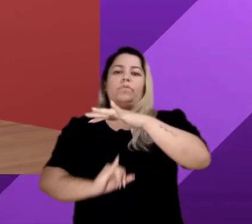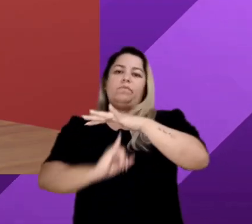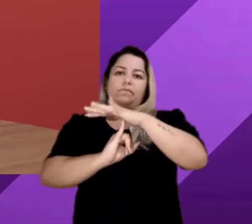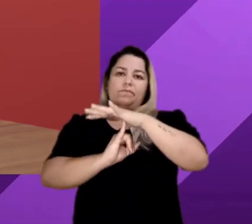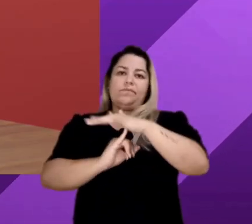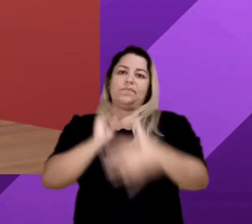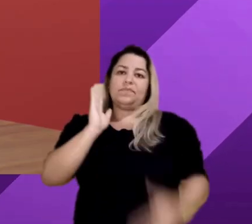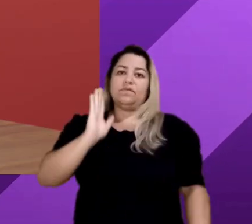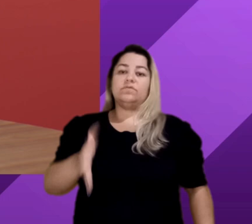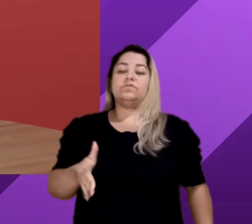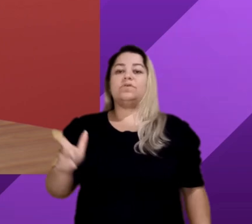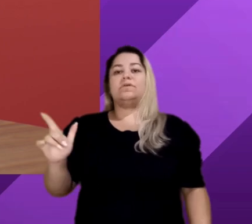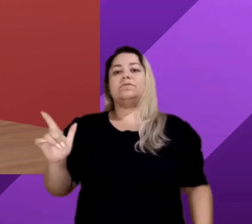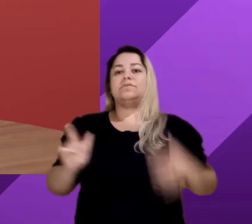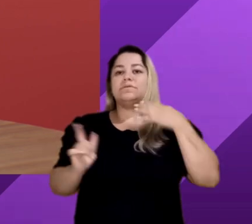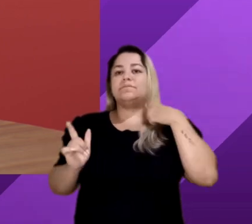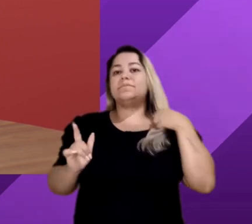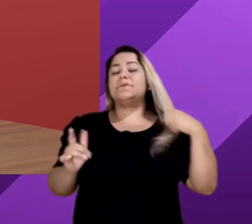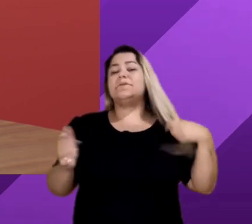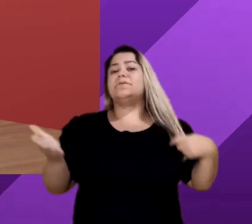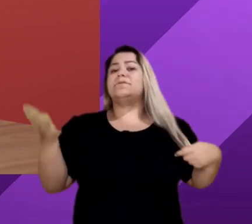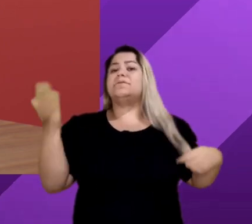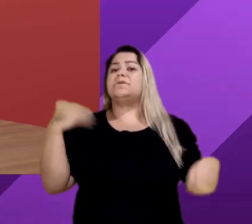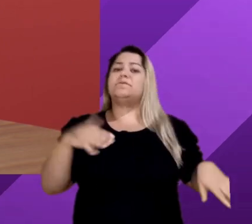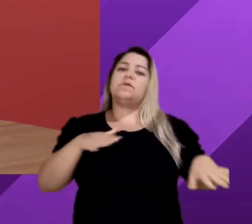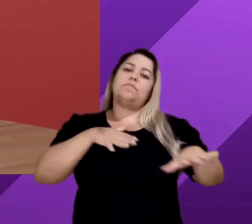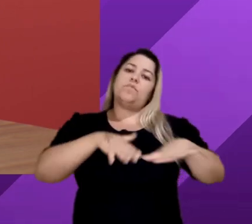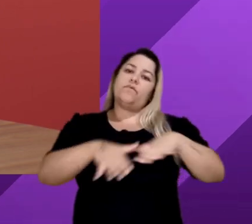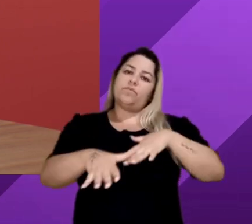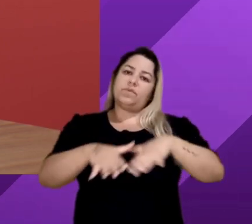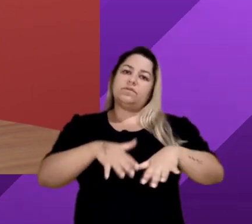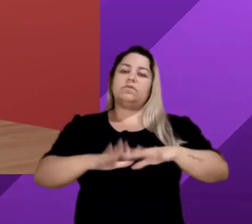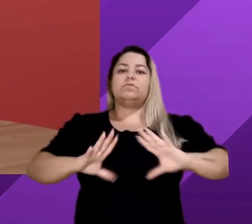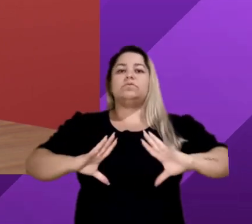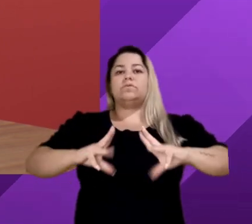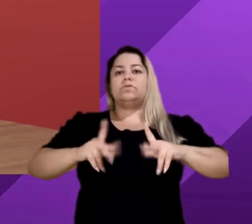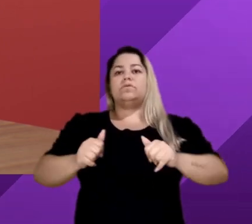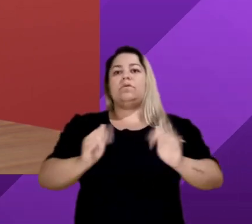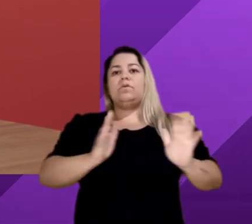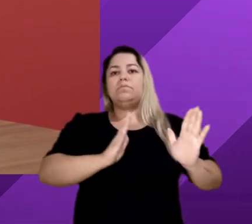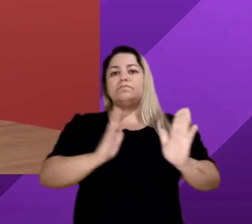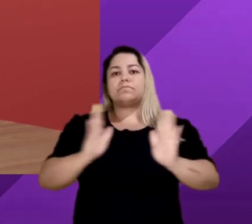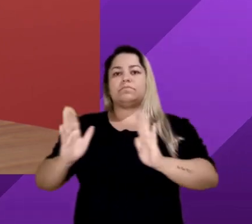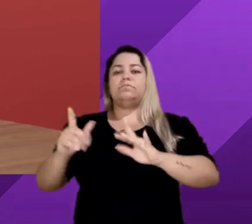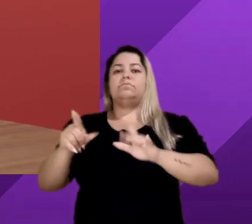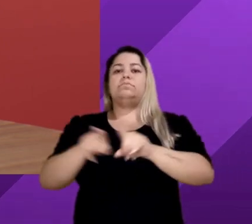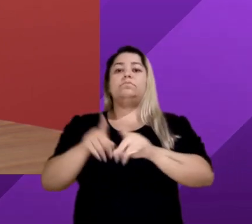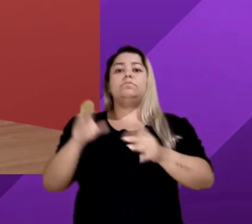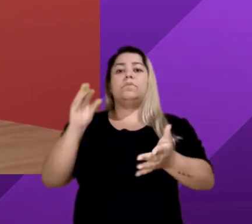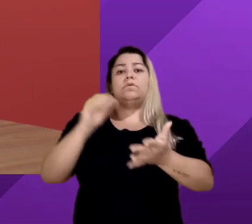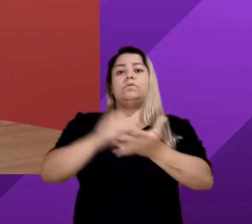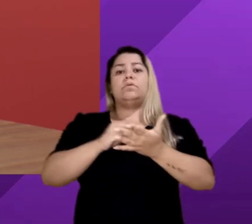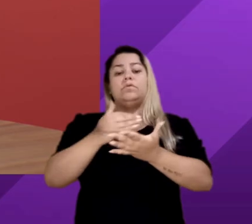se vê desde a movimentação todo um processo de desqualificação. Começa,